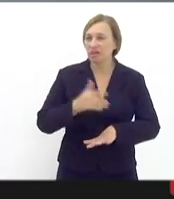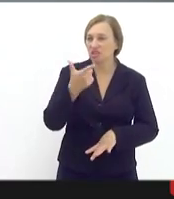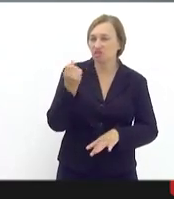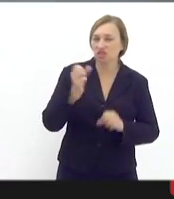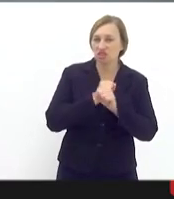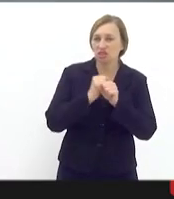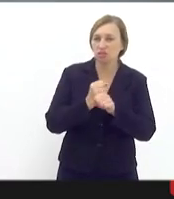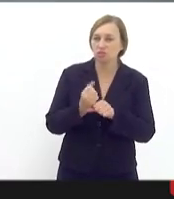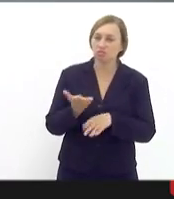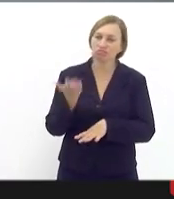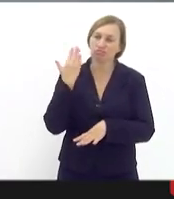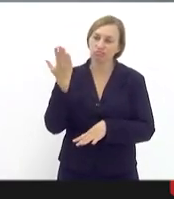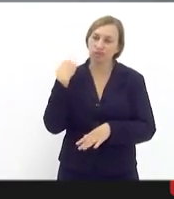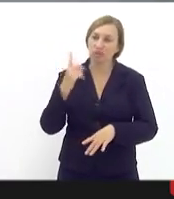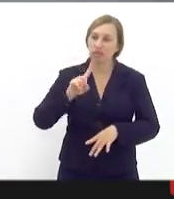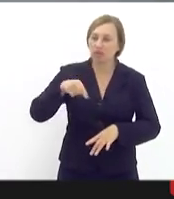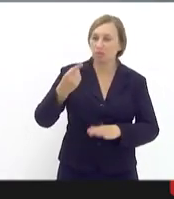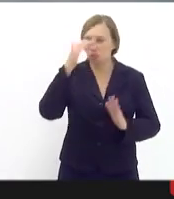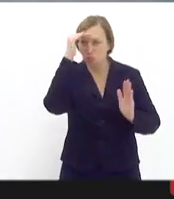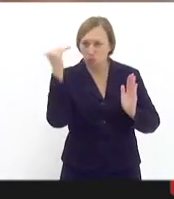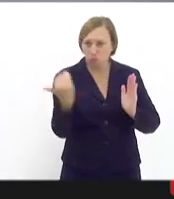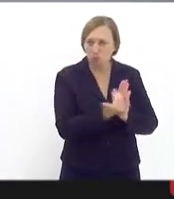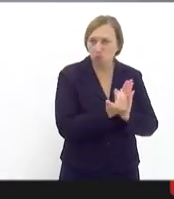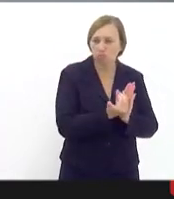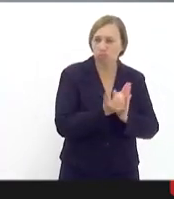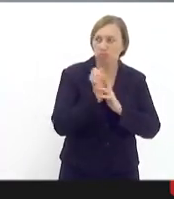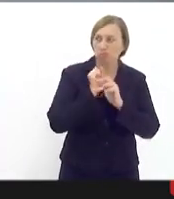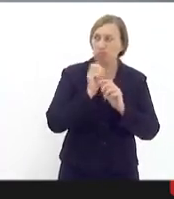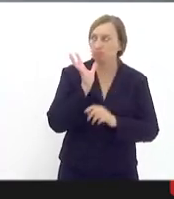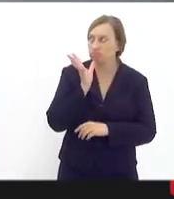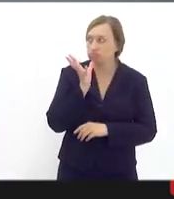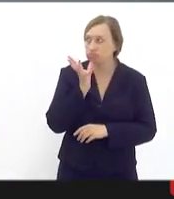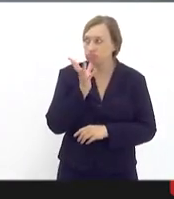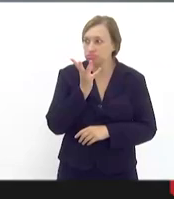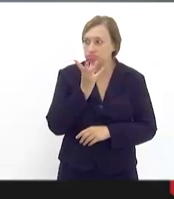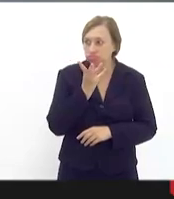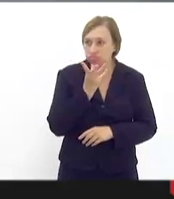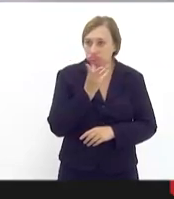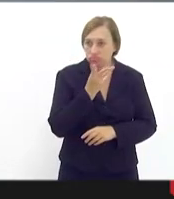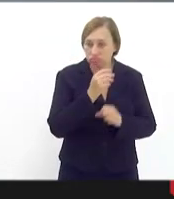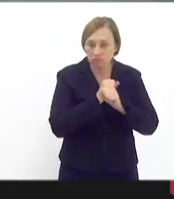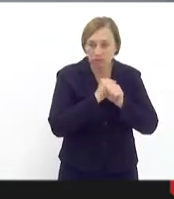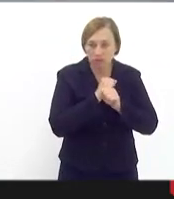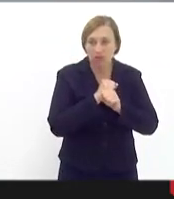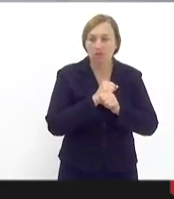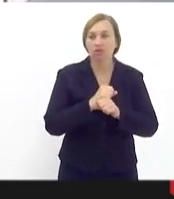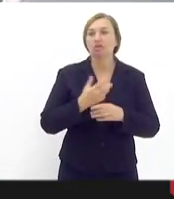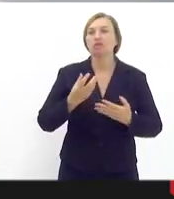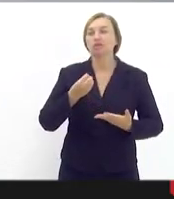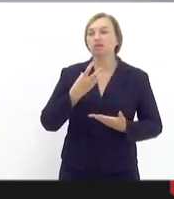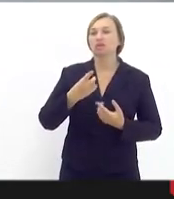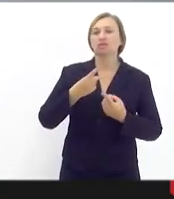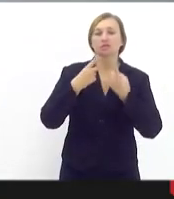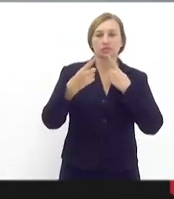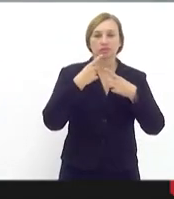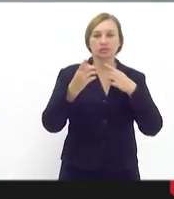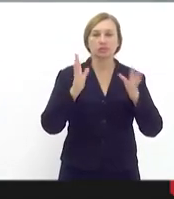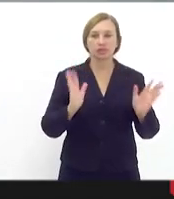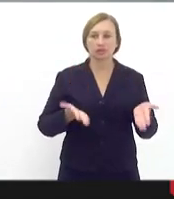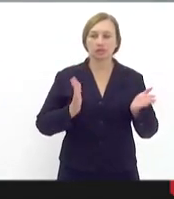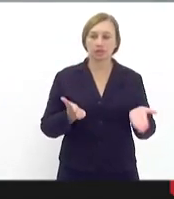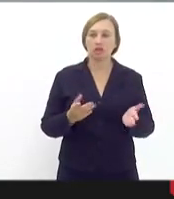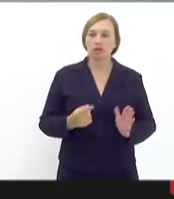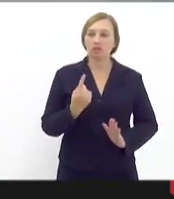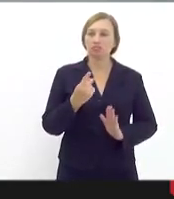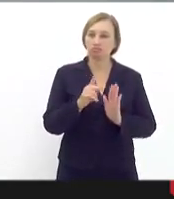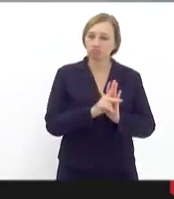Brasil. Aí depois cumpra-se. O cumpra-se demora anos e anos e anos. Mas ainda bem que a gente está discutindo agora um